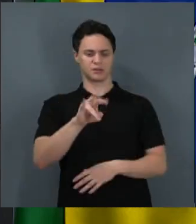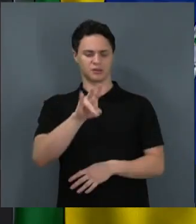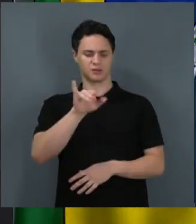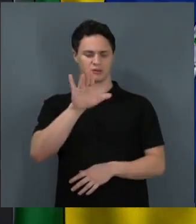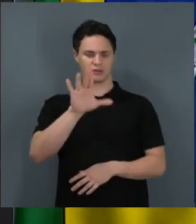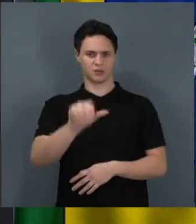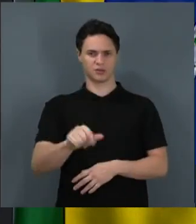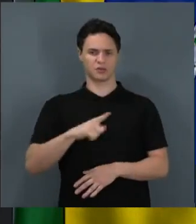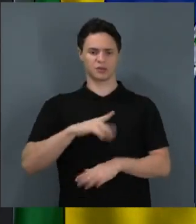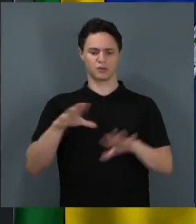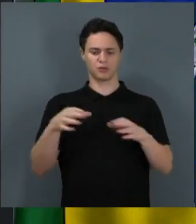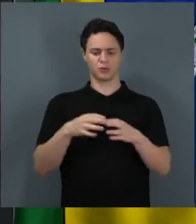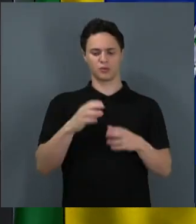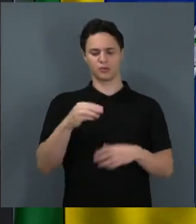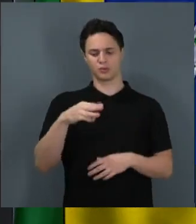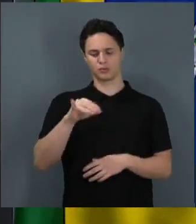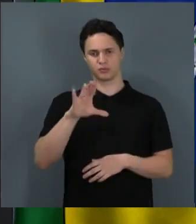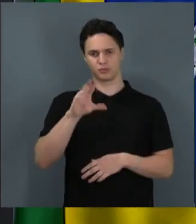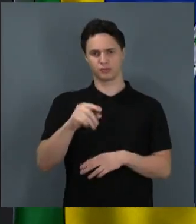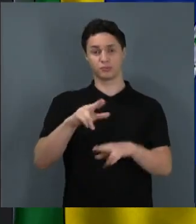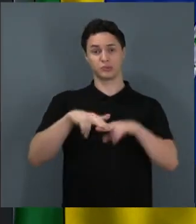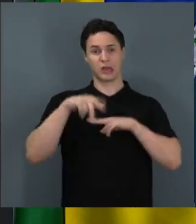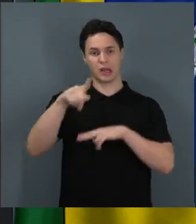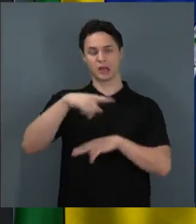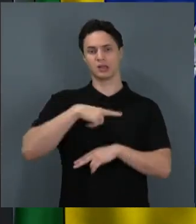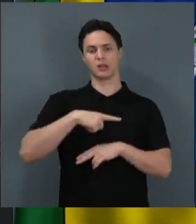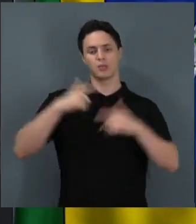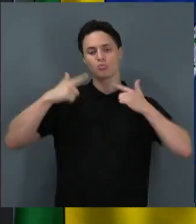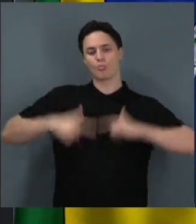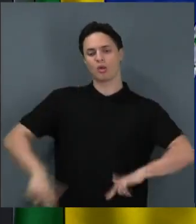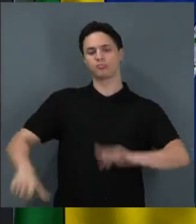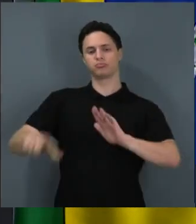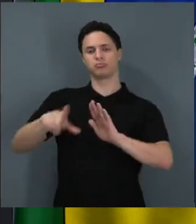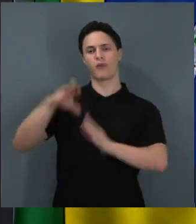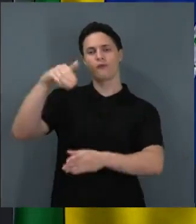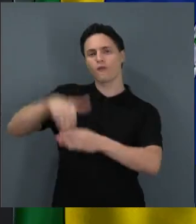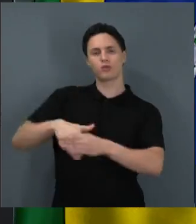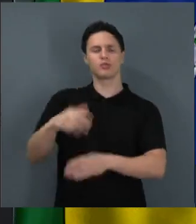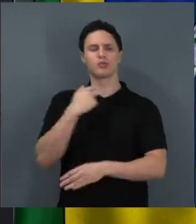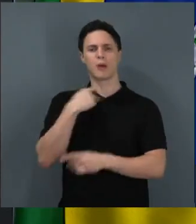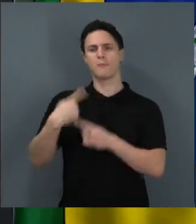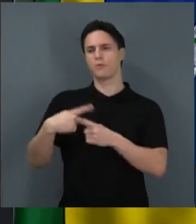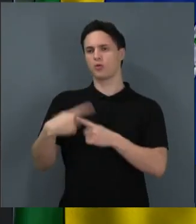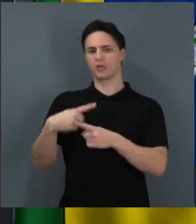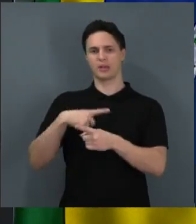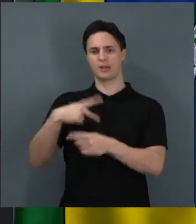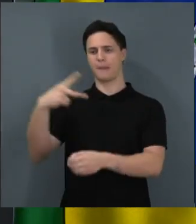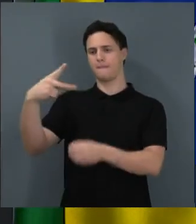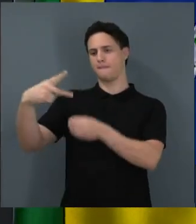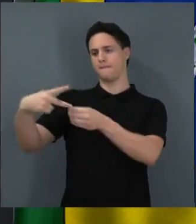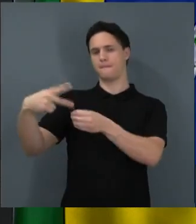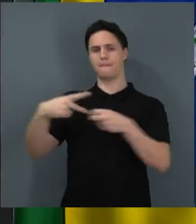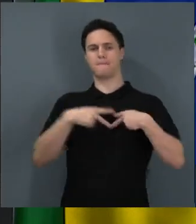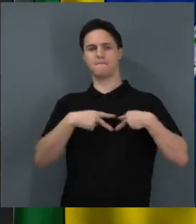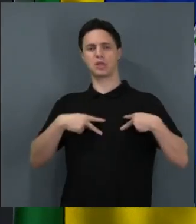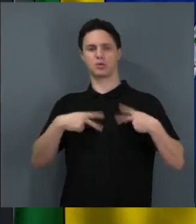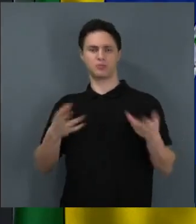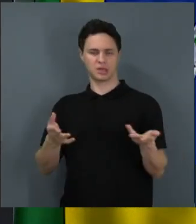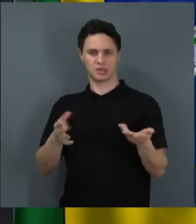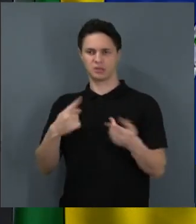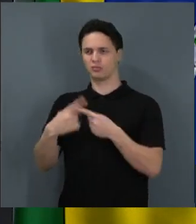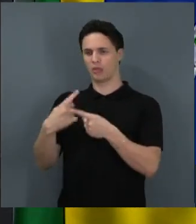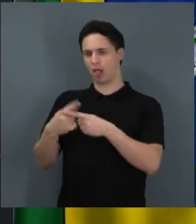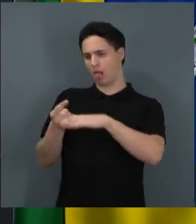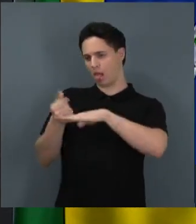comício. Esse é o motivo da inelegibilidade do presidente. Não é porque ele aparelhou a Petrobras, não é porque ele corrompeu